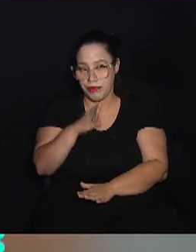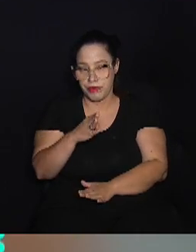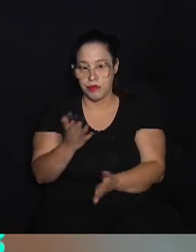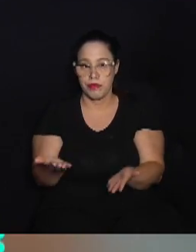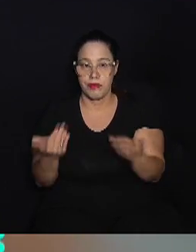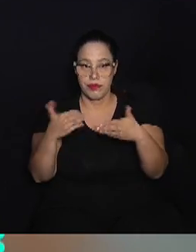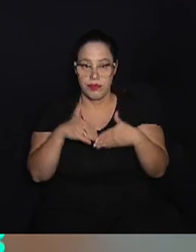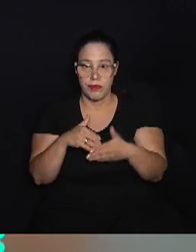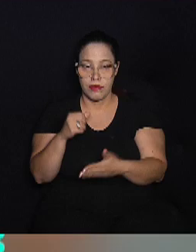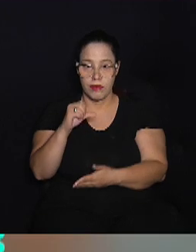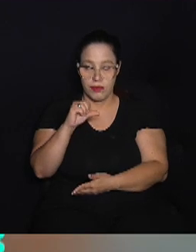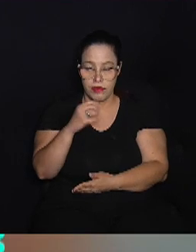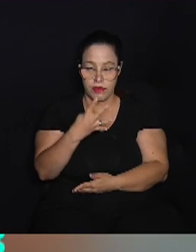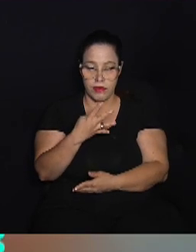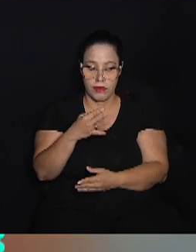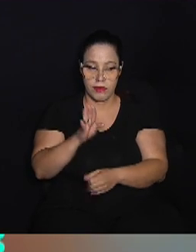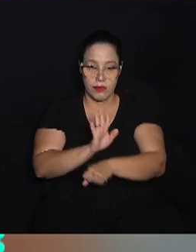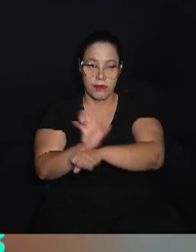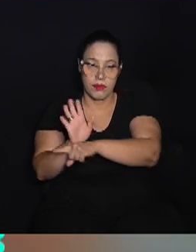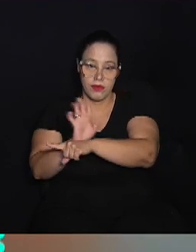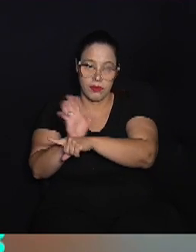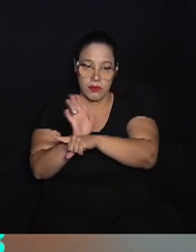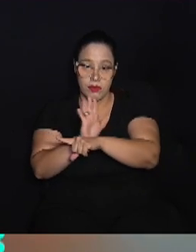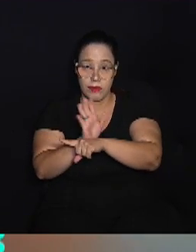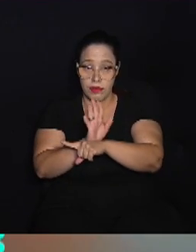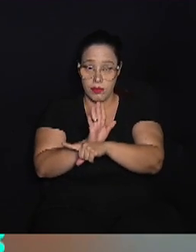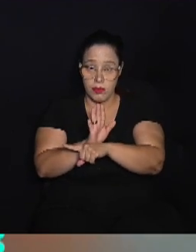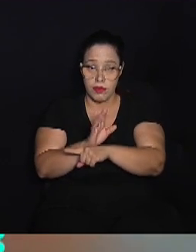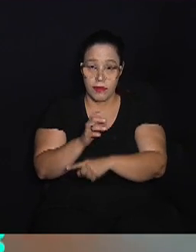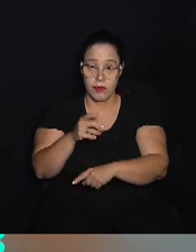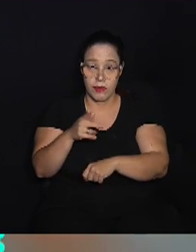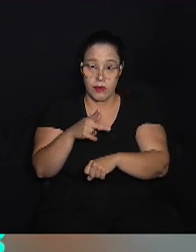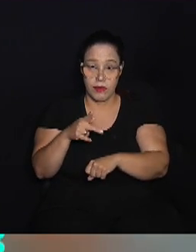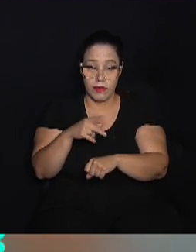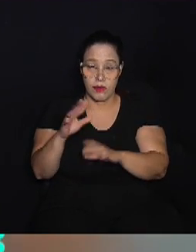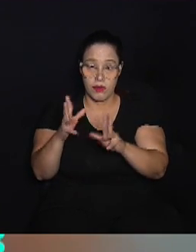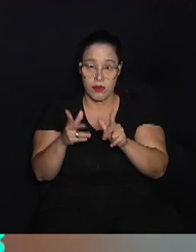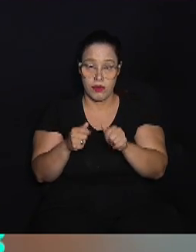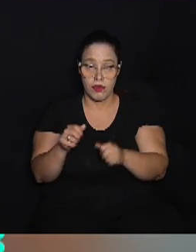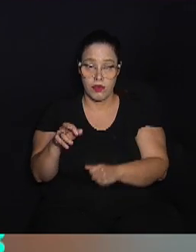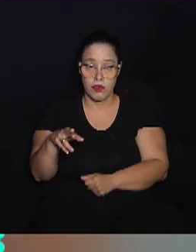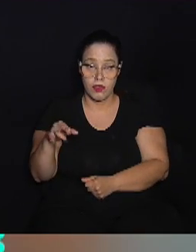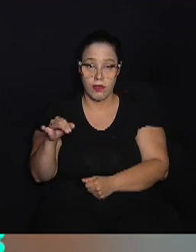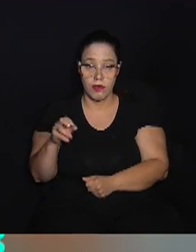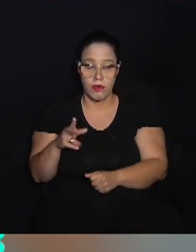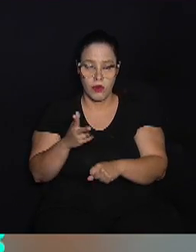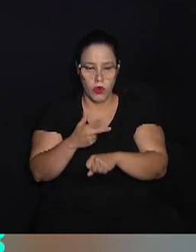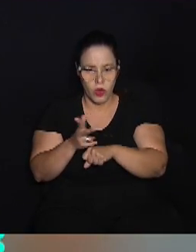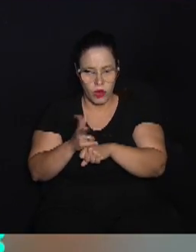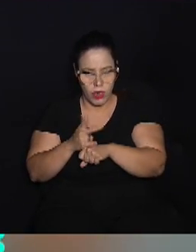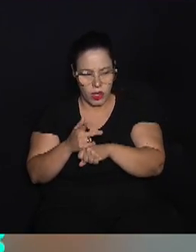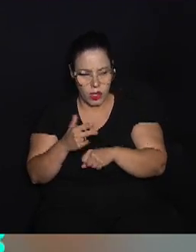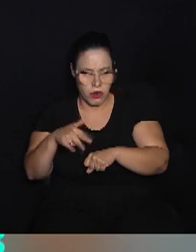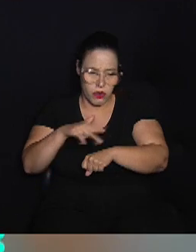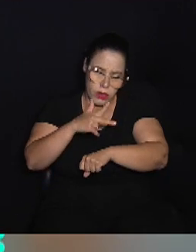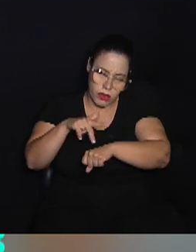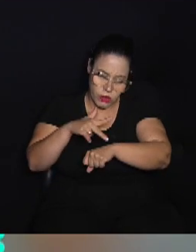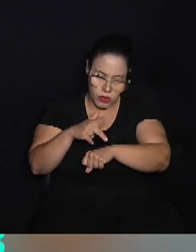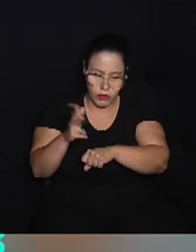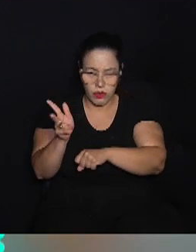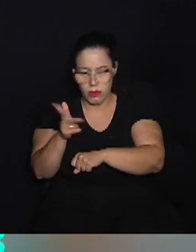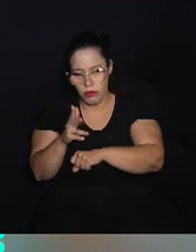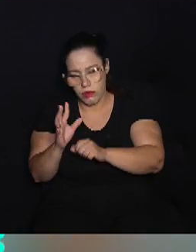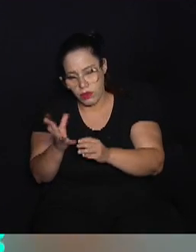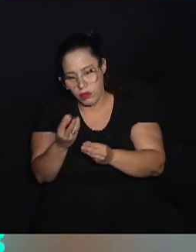cidade 94 filmes divididos em sessões nacional, regional, videoclipe, videodança,